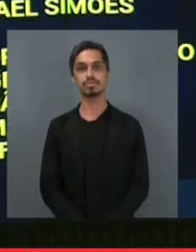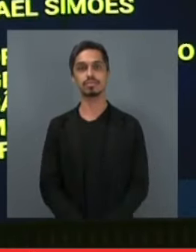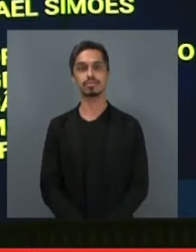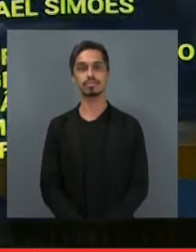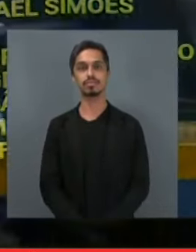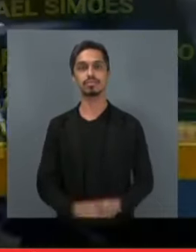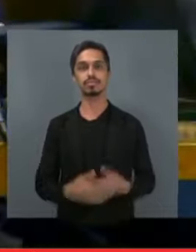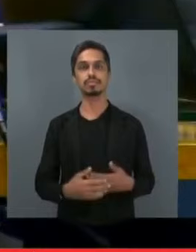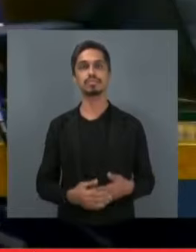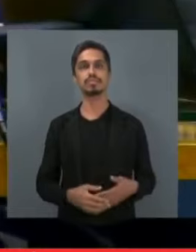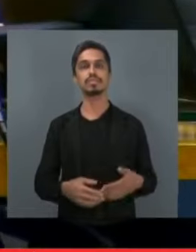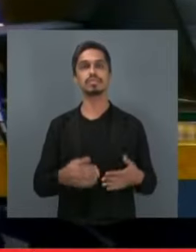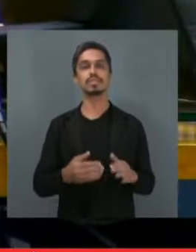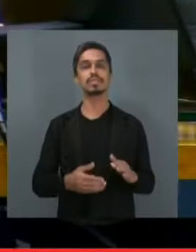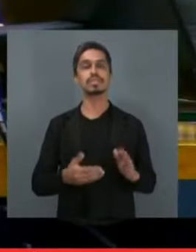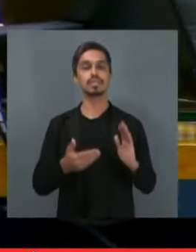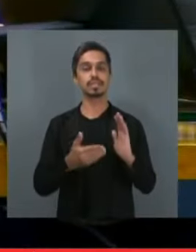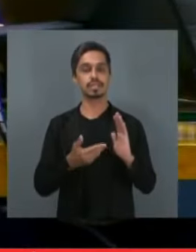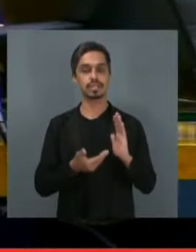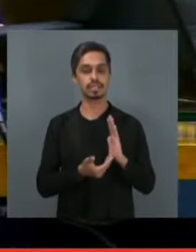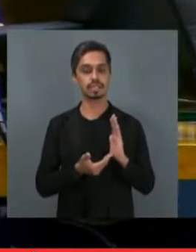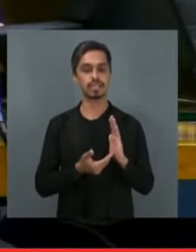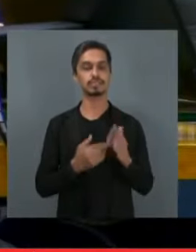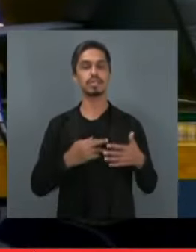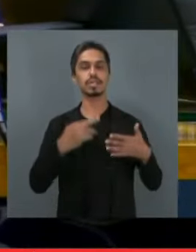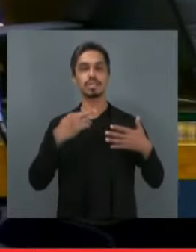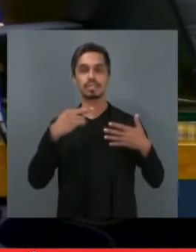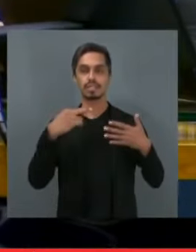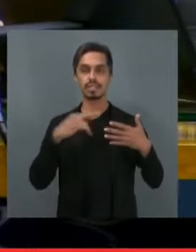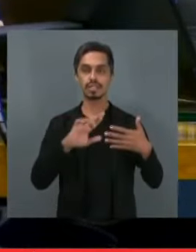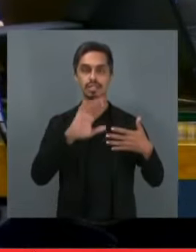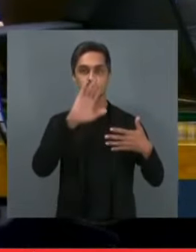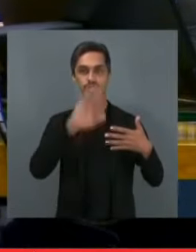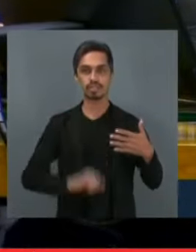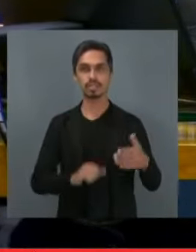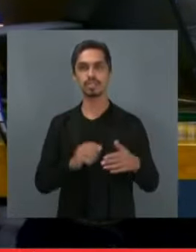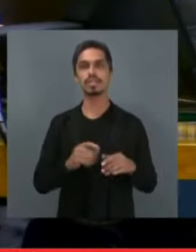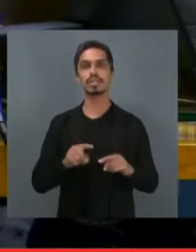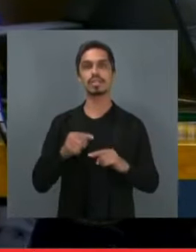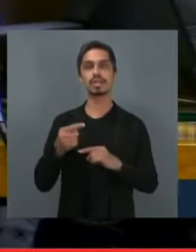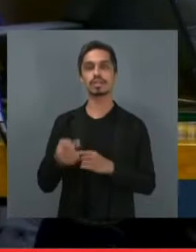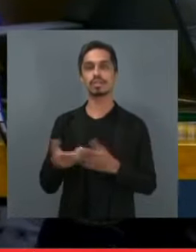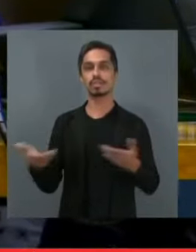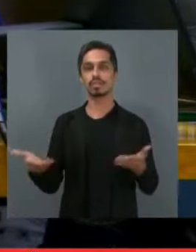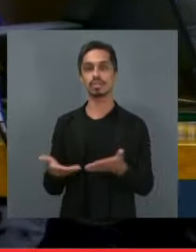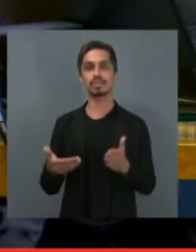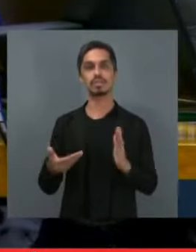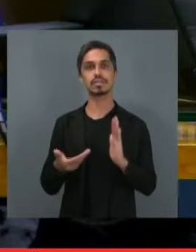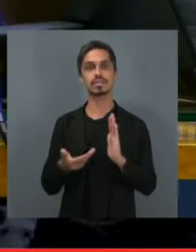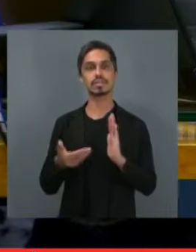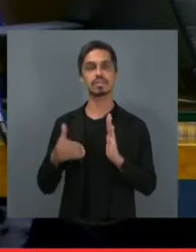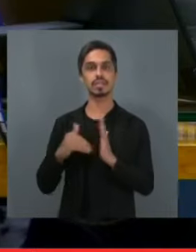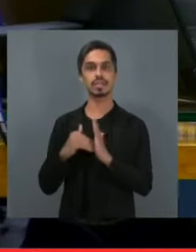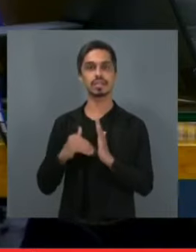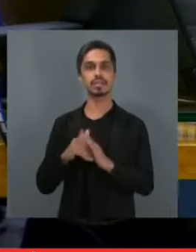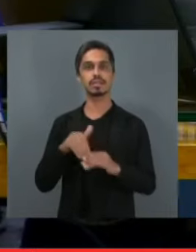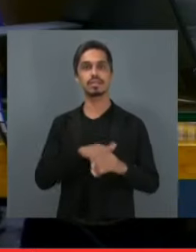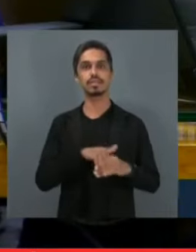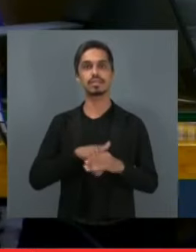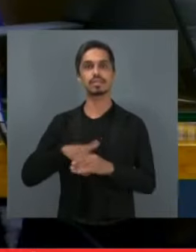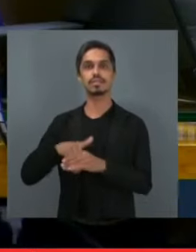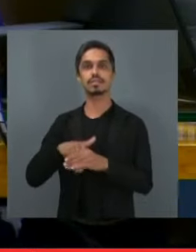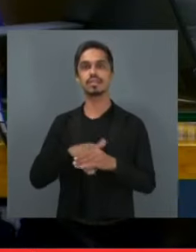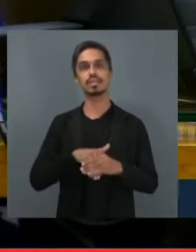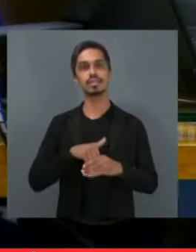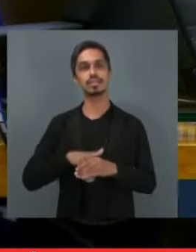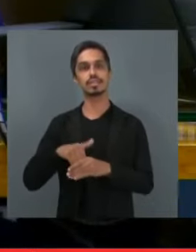poderão provocar esse debate no Congresso Então vão levam a argumentação de muitas pessoas do governo mas